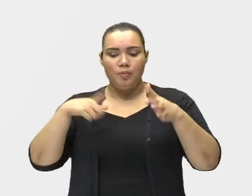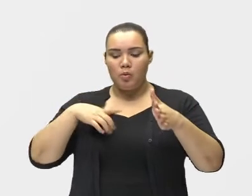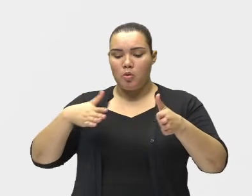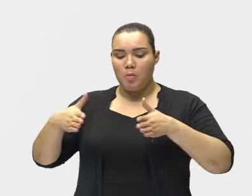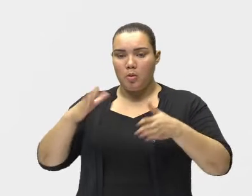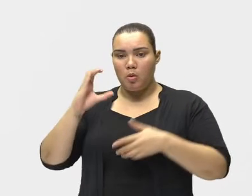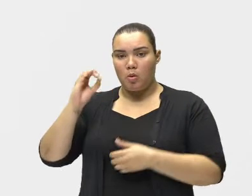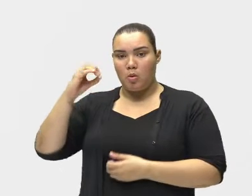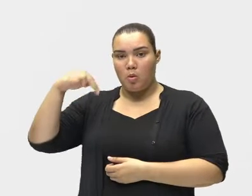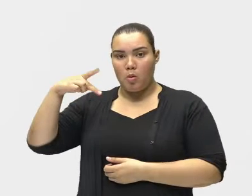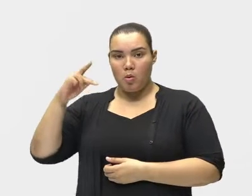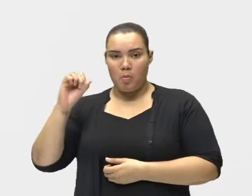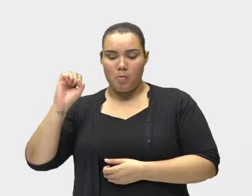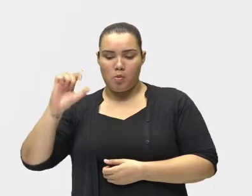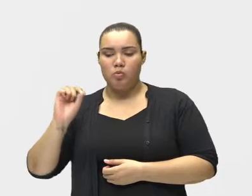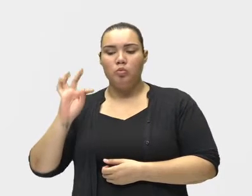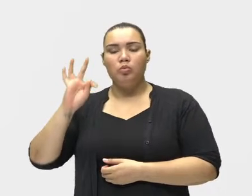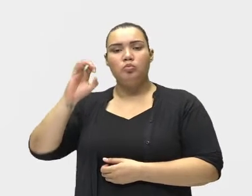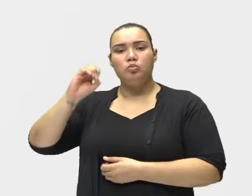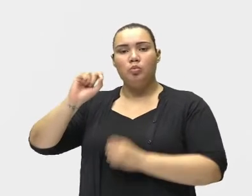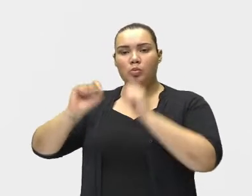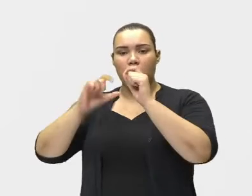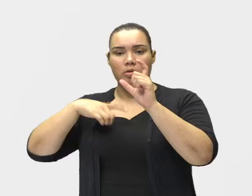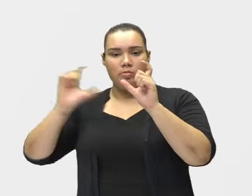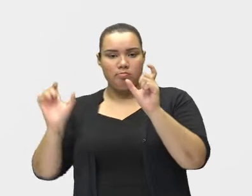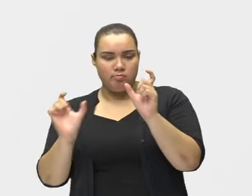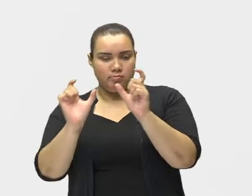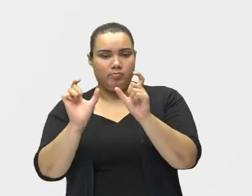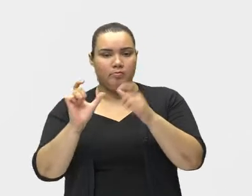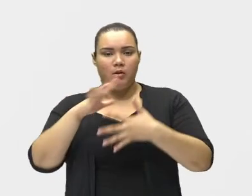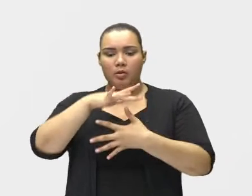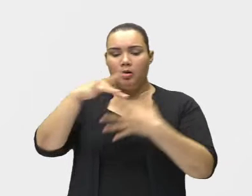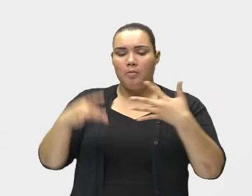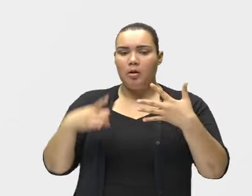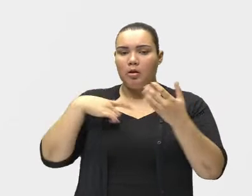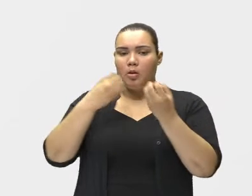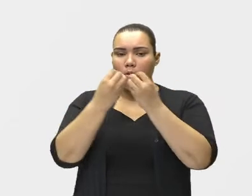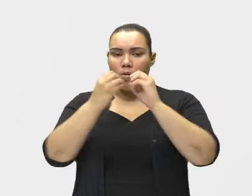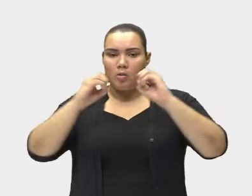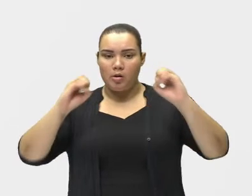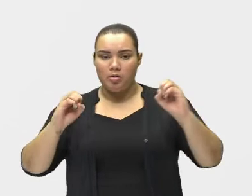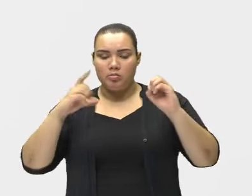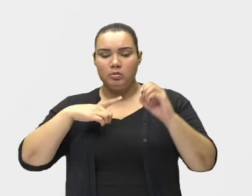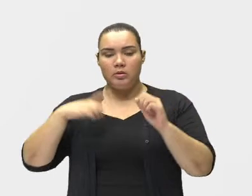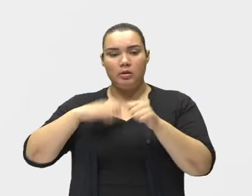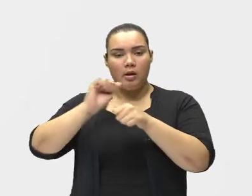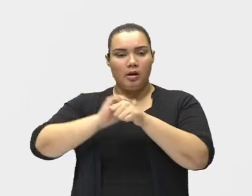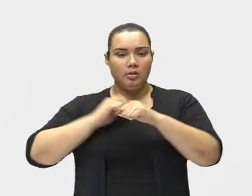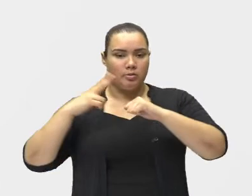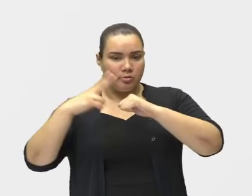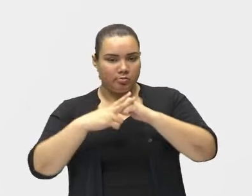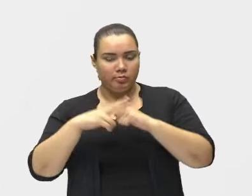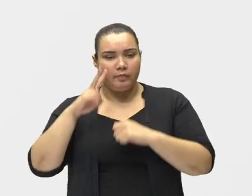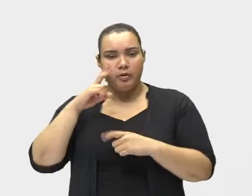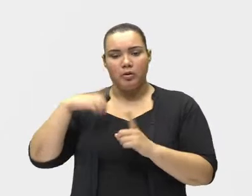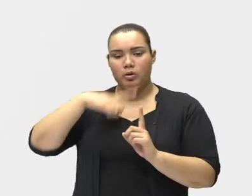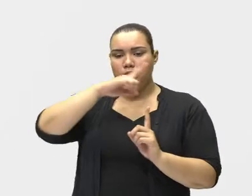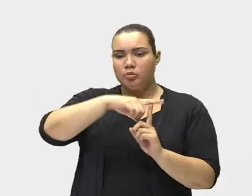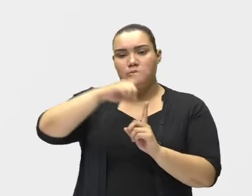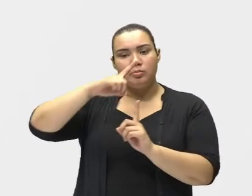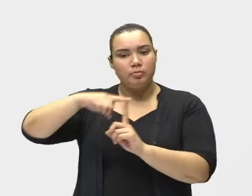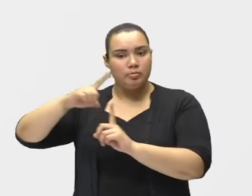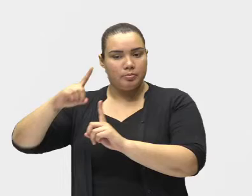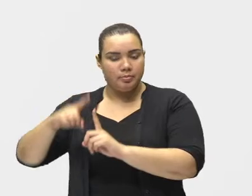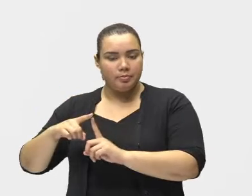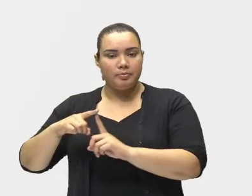período composto por subordinação, detalhamento, orações subordinadas adverbiais, concessivas,